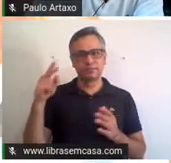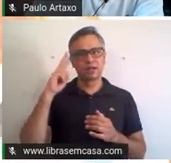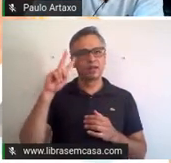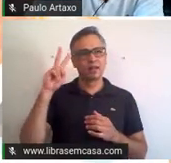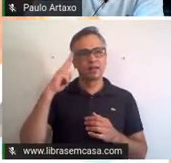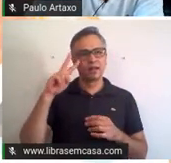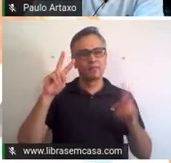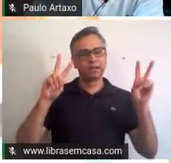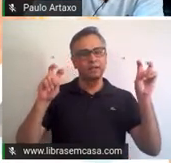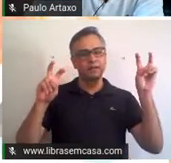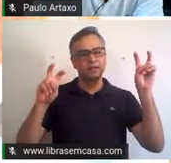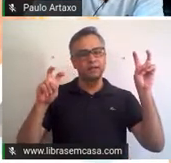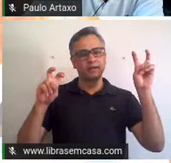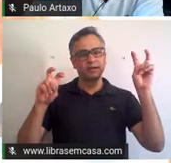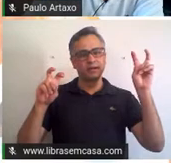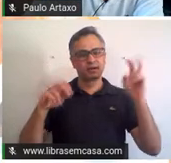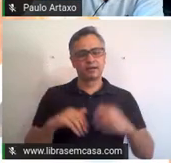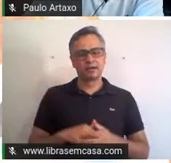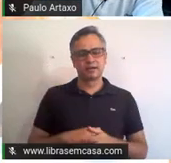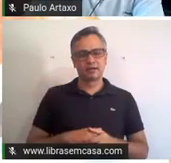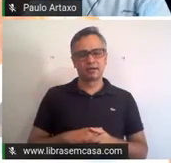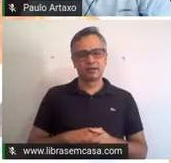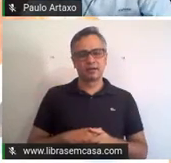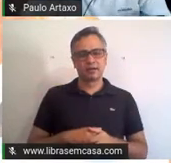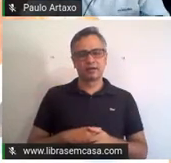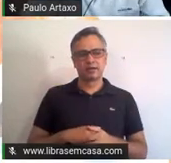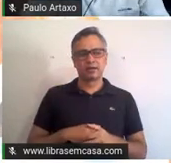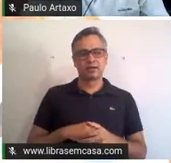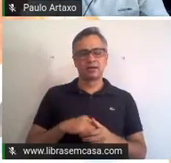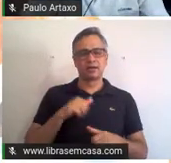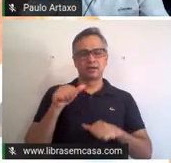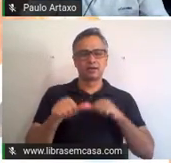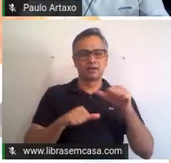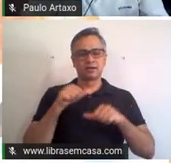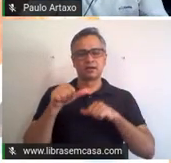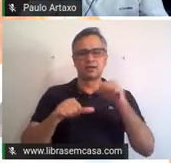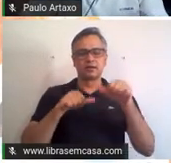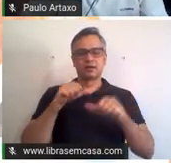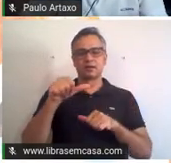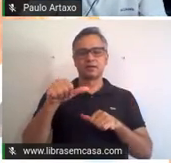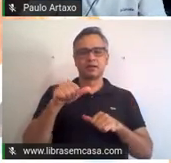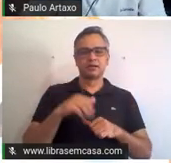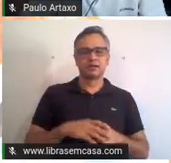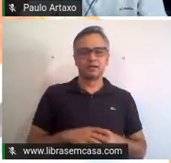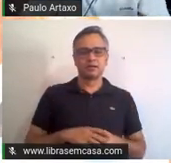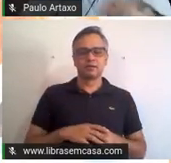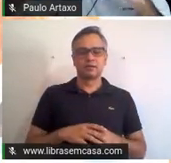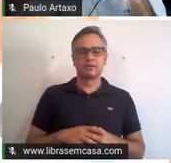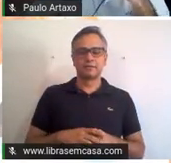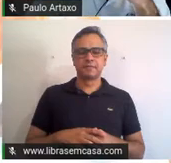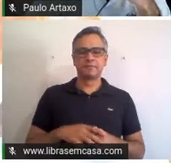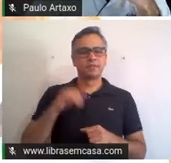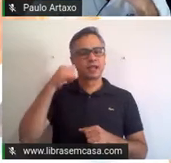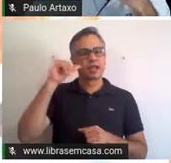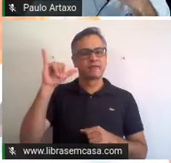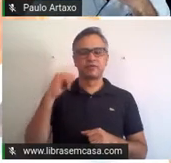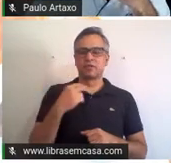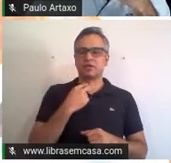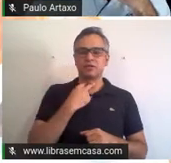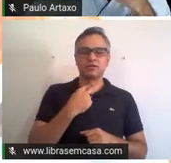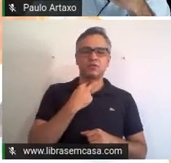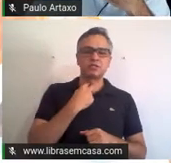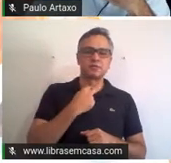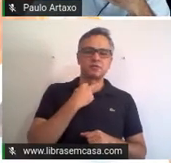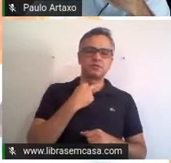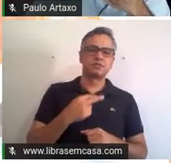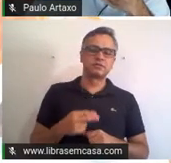citação, que é que as mudanças são impossíveis até que se tornem inevitáveis, né? Que é uma frase dita